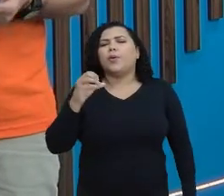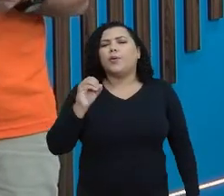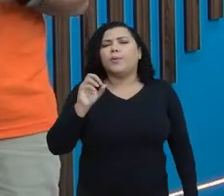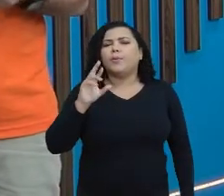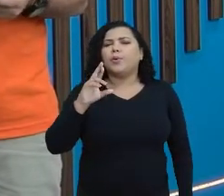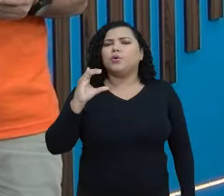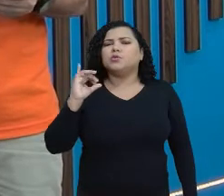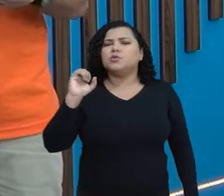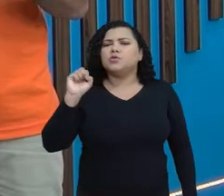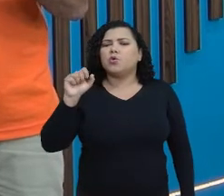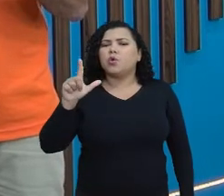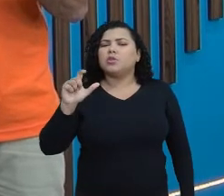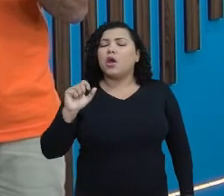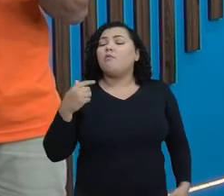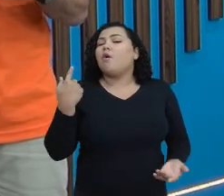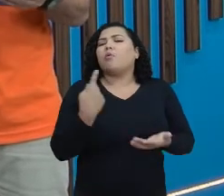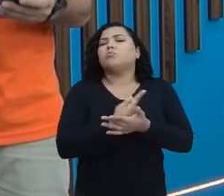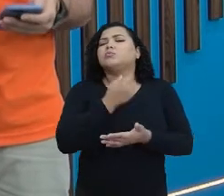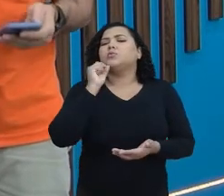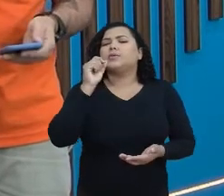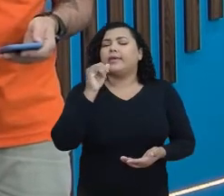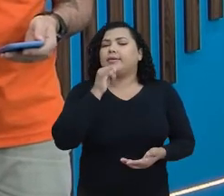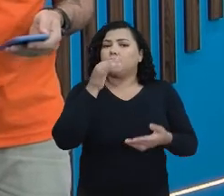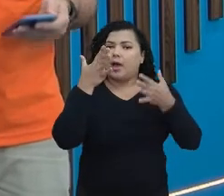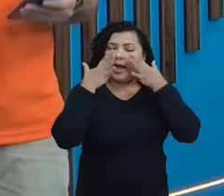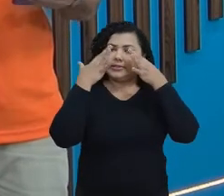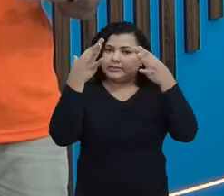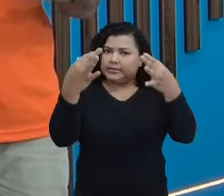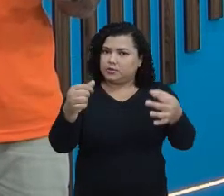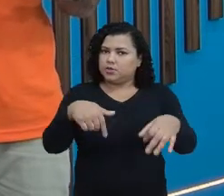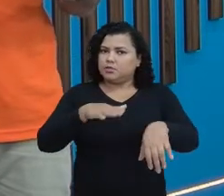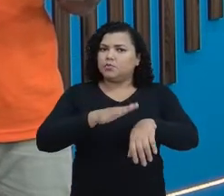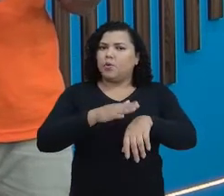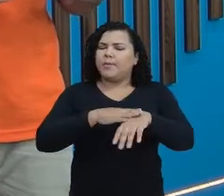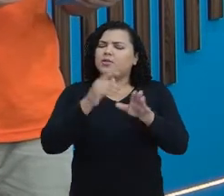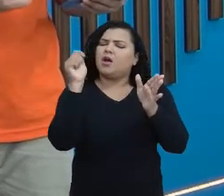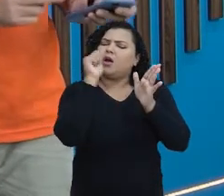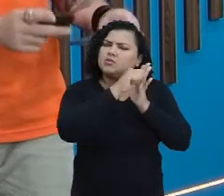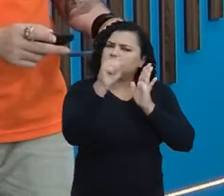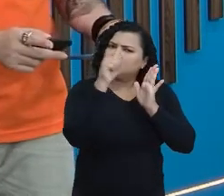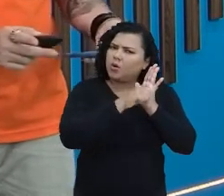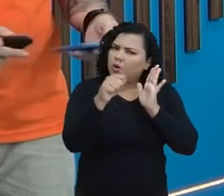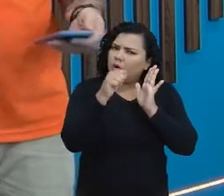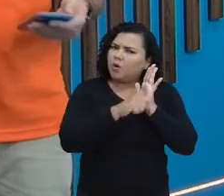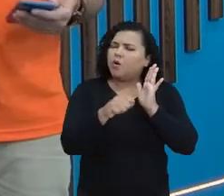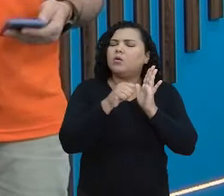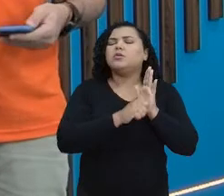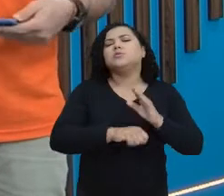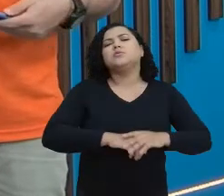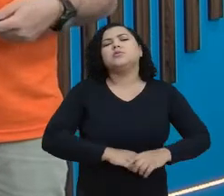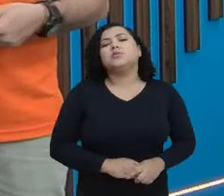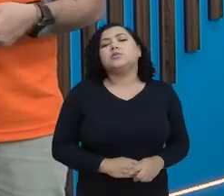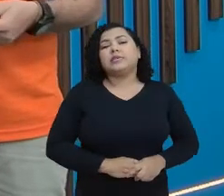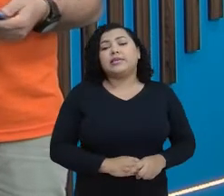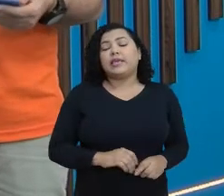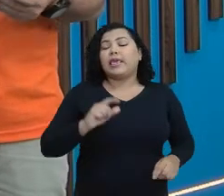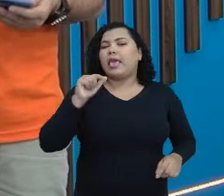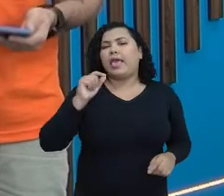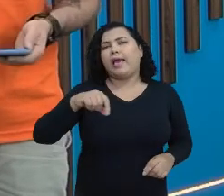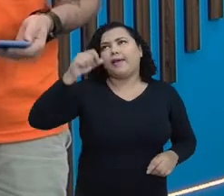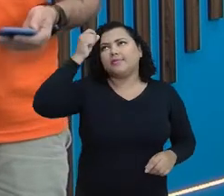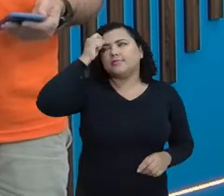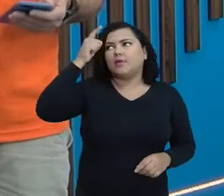que é que vai acontecer? Presta bem atenção nessa parte, faz suas anotações quando possível, que é a ideia